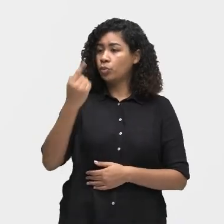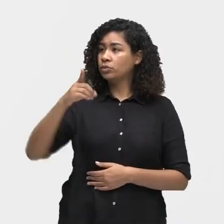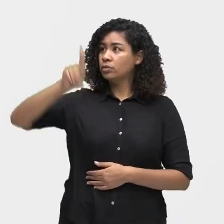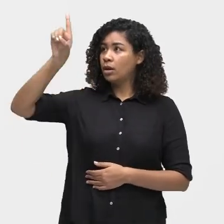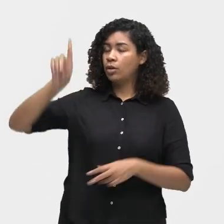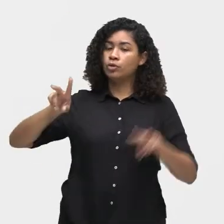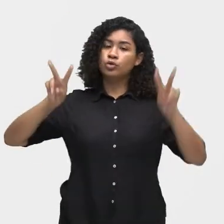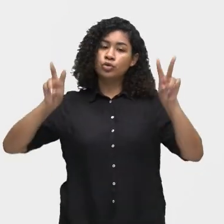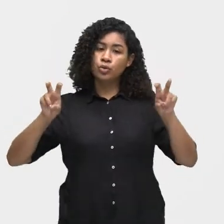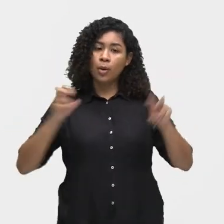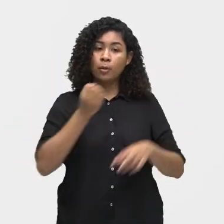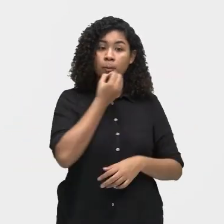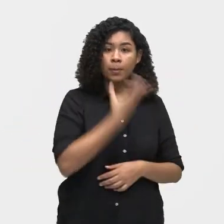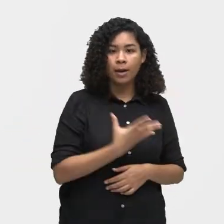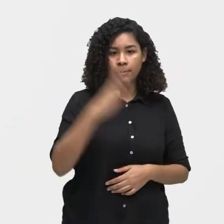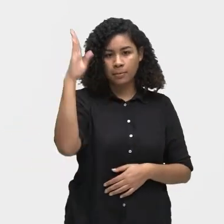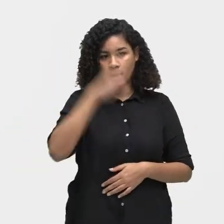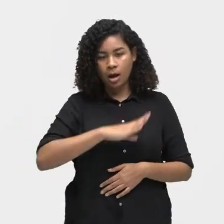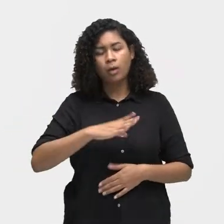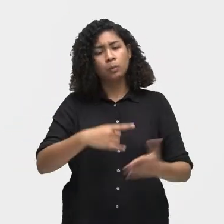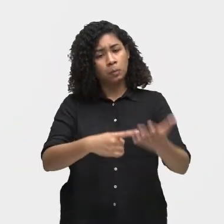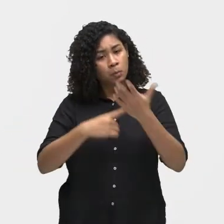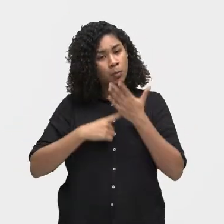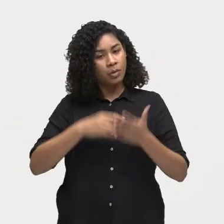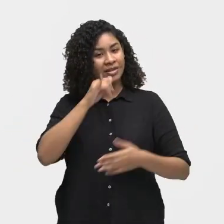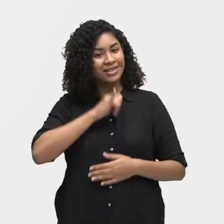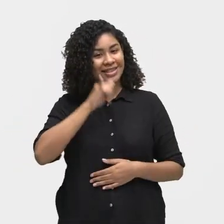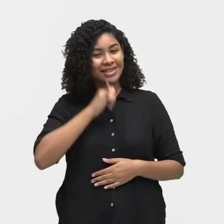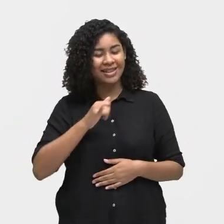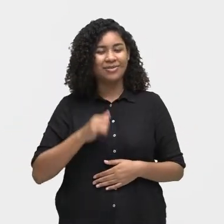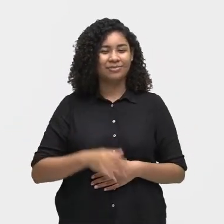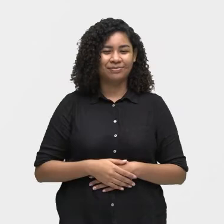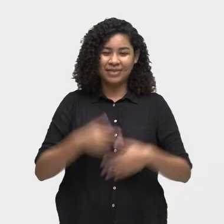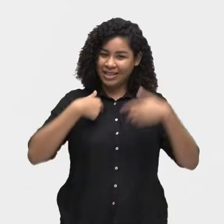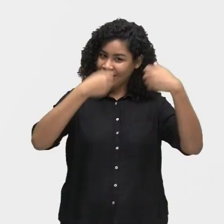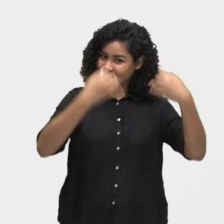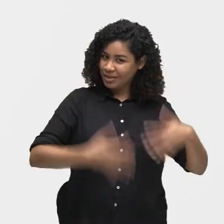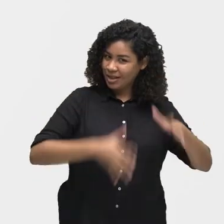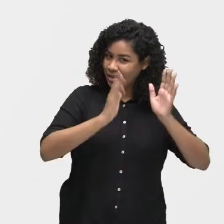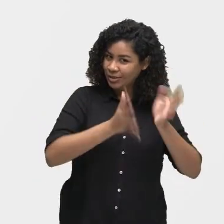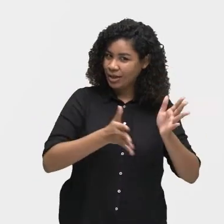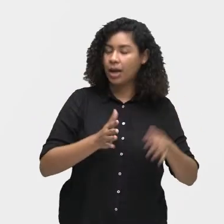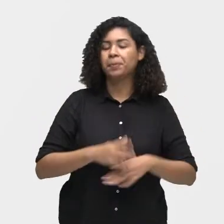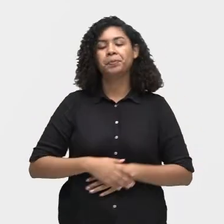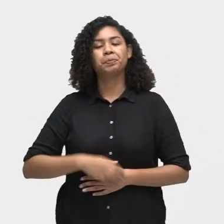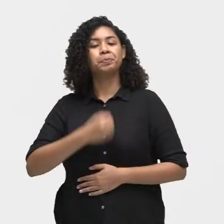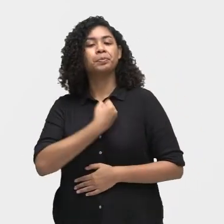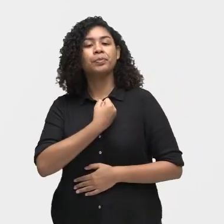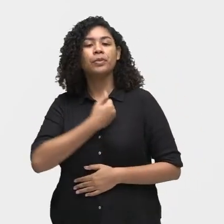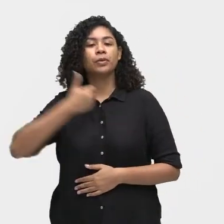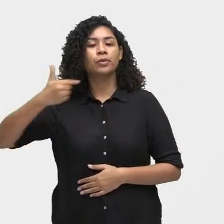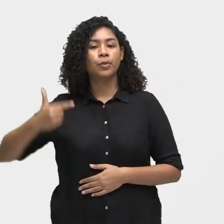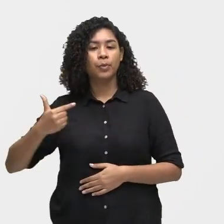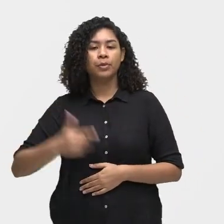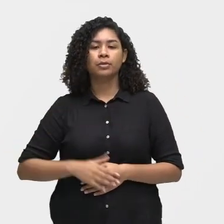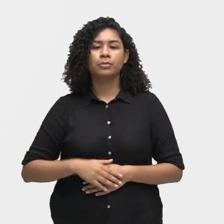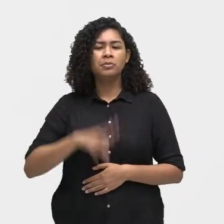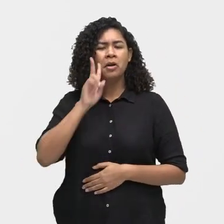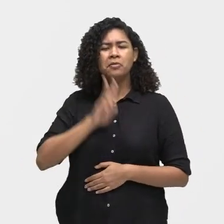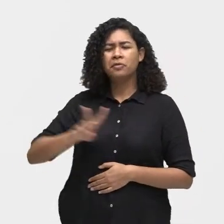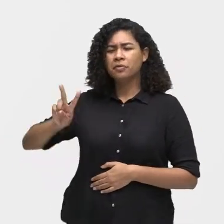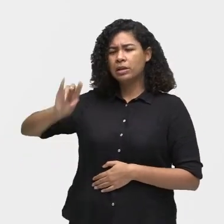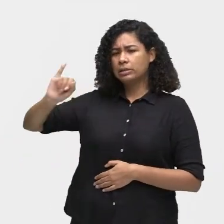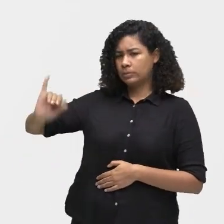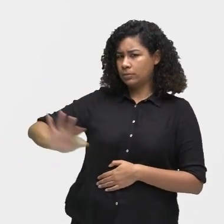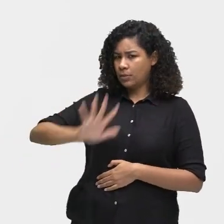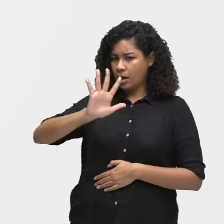mal? Dê exemplos. Vimos há pouco sobre isso. Questão 2. Observe a imagem e